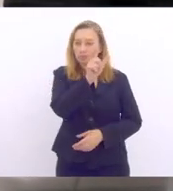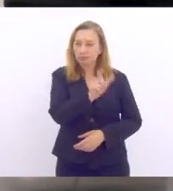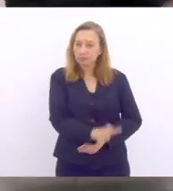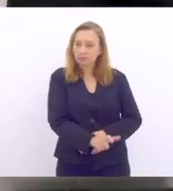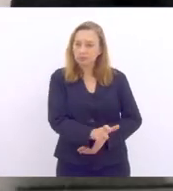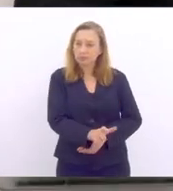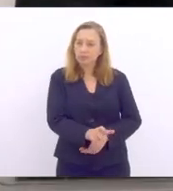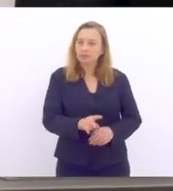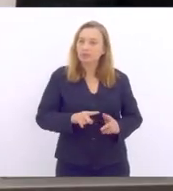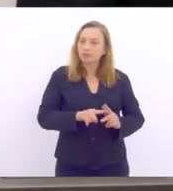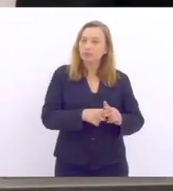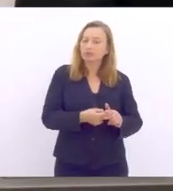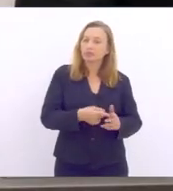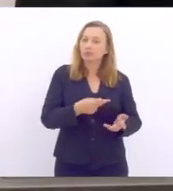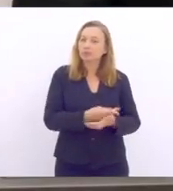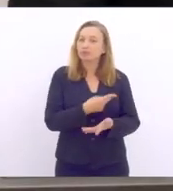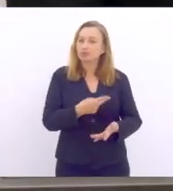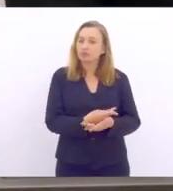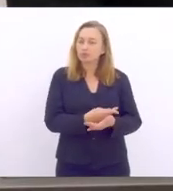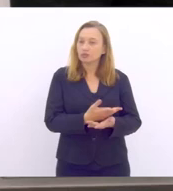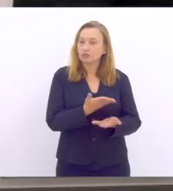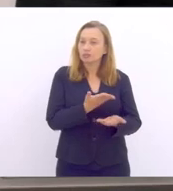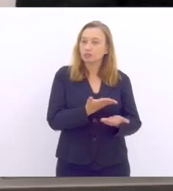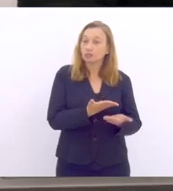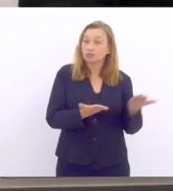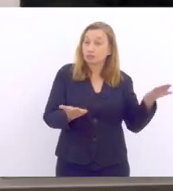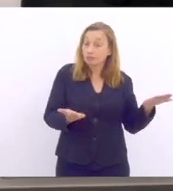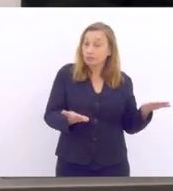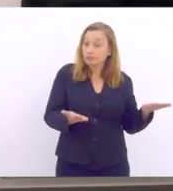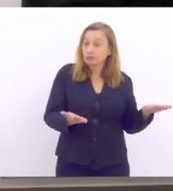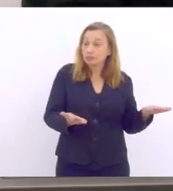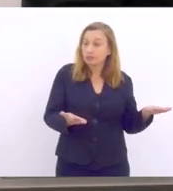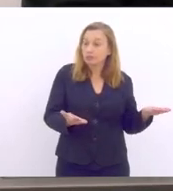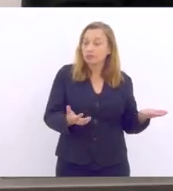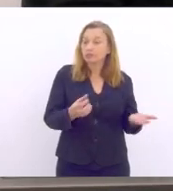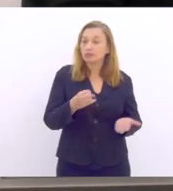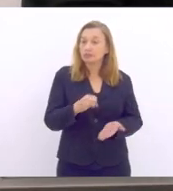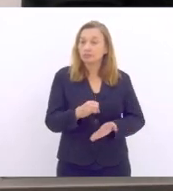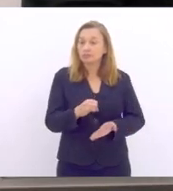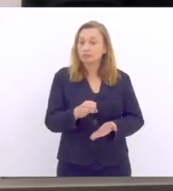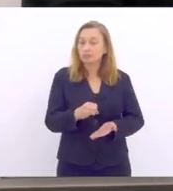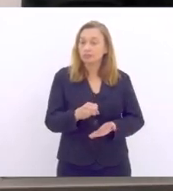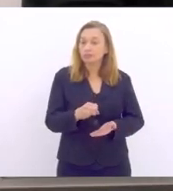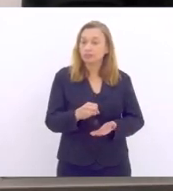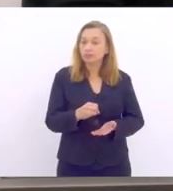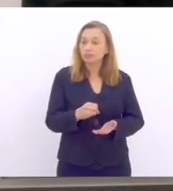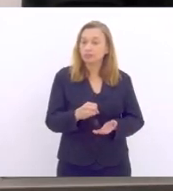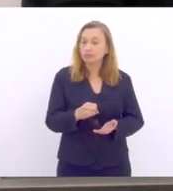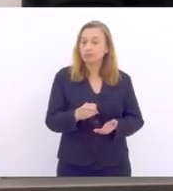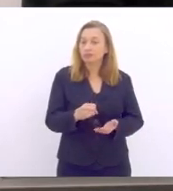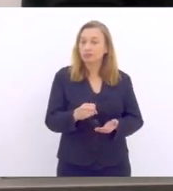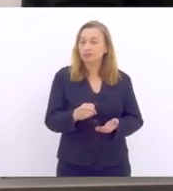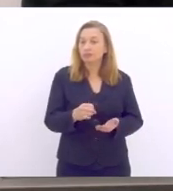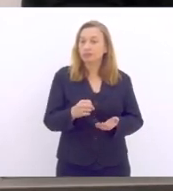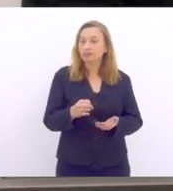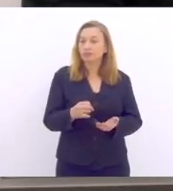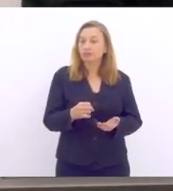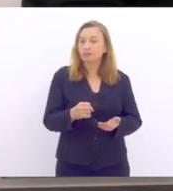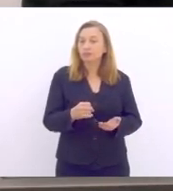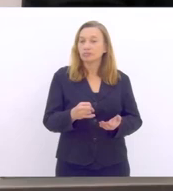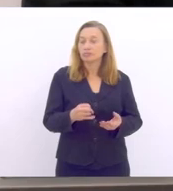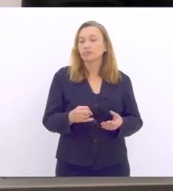de reparar o dano e a decretação de perdimento dos bens ser estendida aos sucessores e contra eles